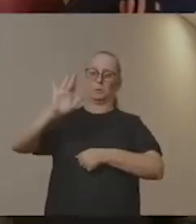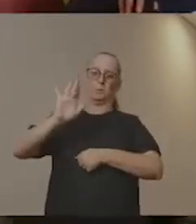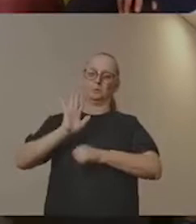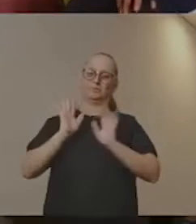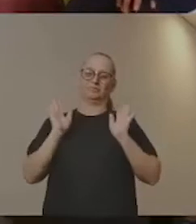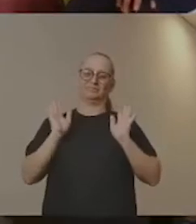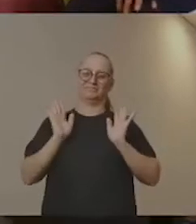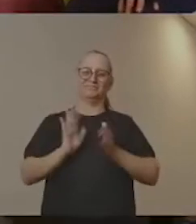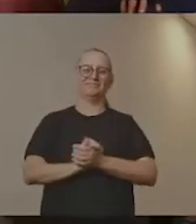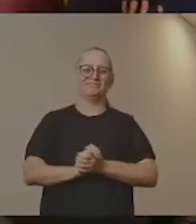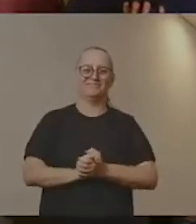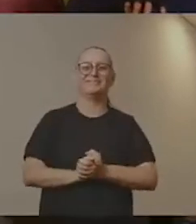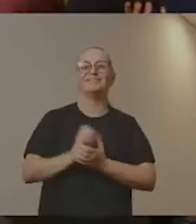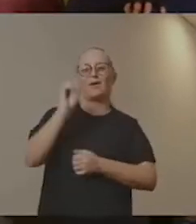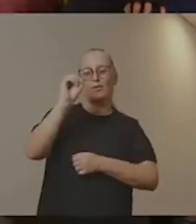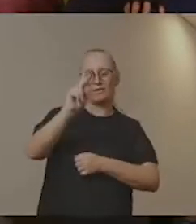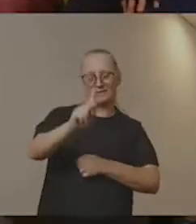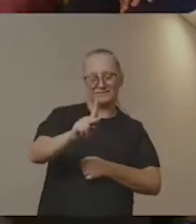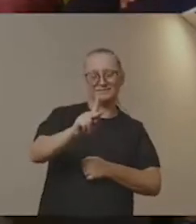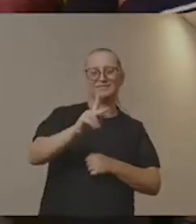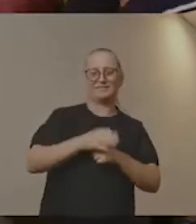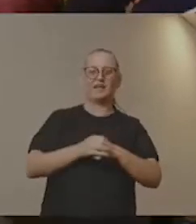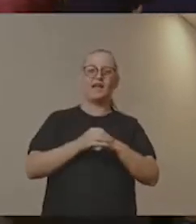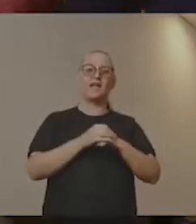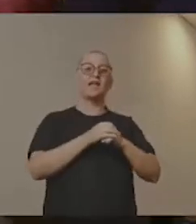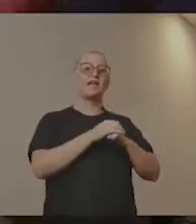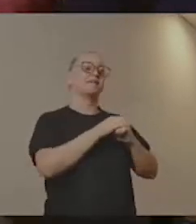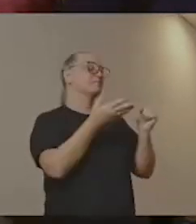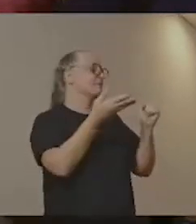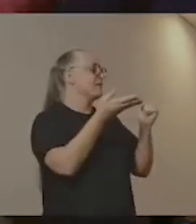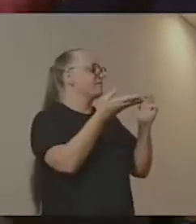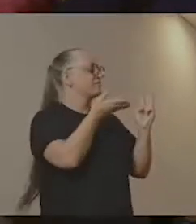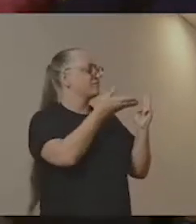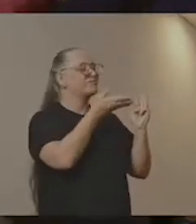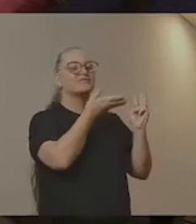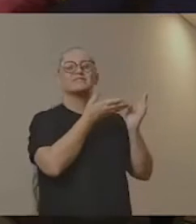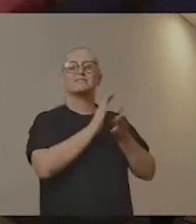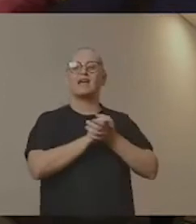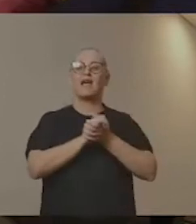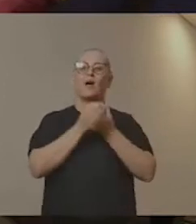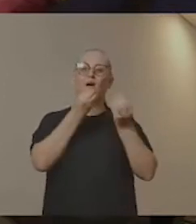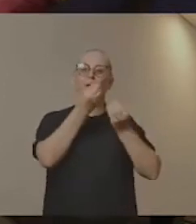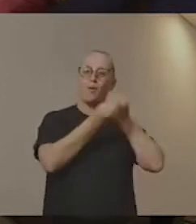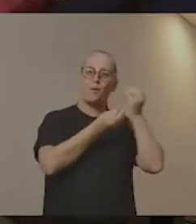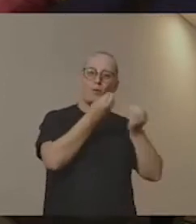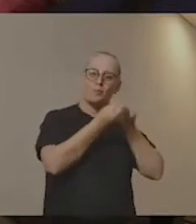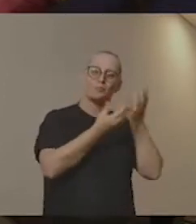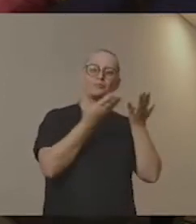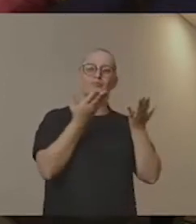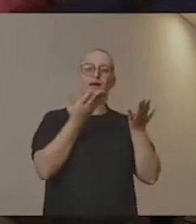Ok, Áurea. E para vocês, como é que a gente poderia, ou que a escola, nós